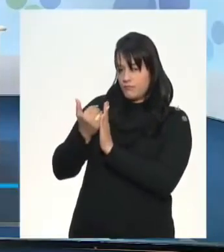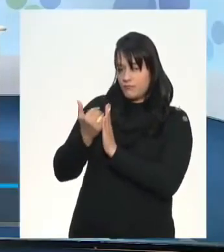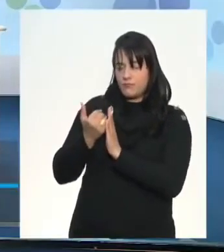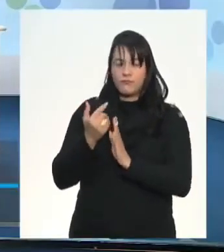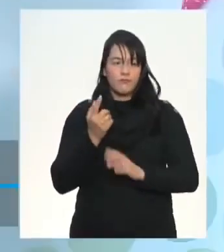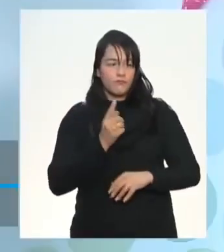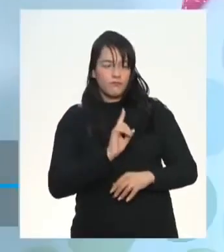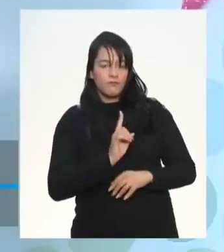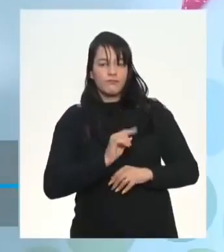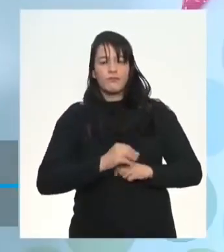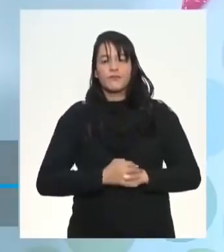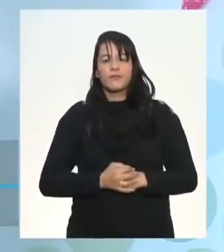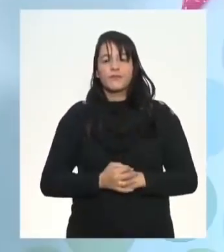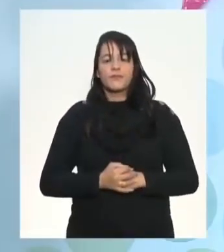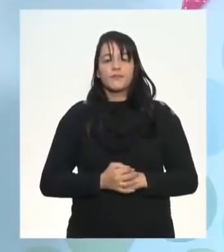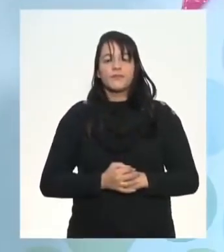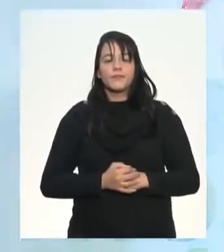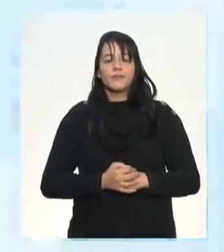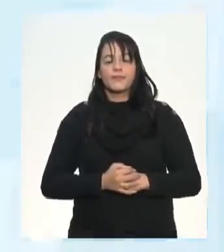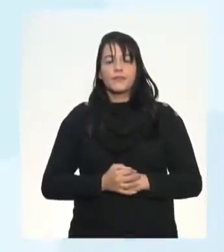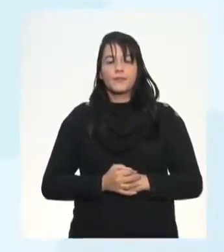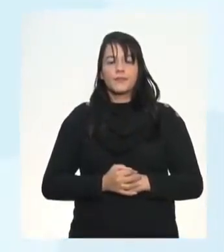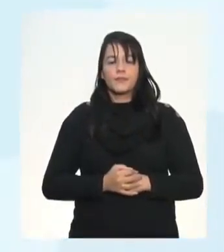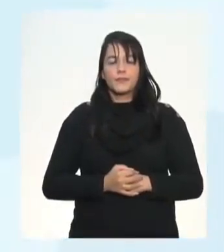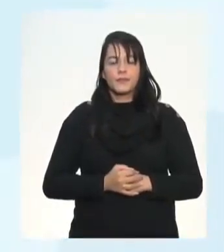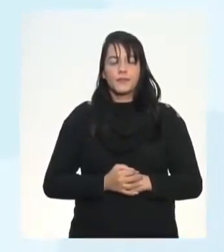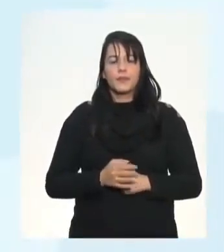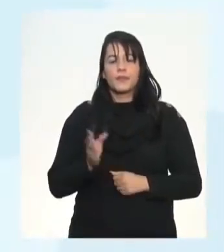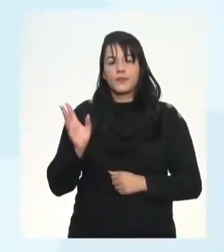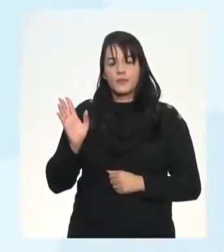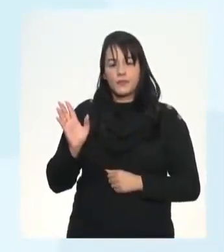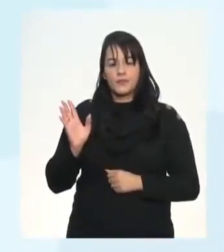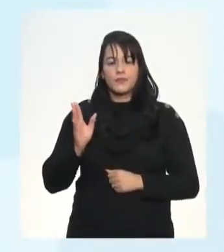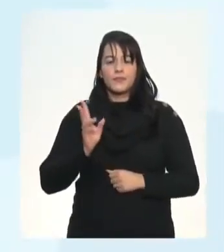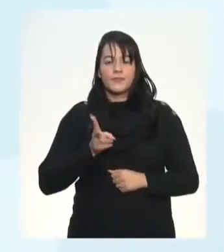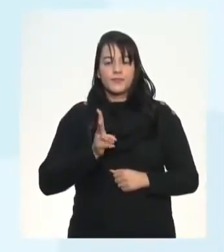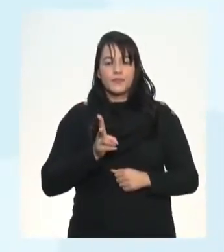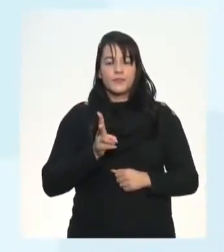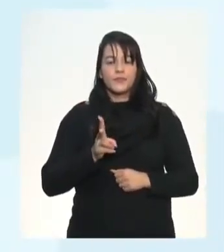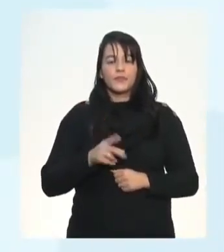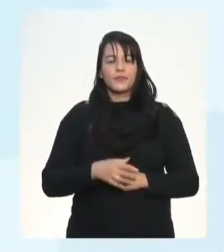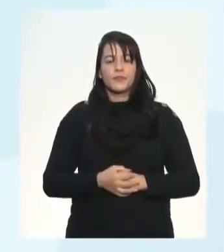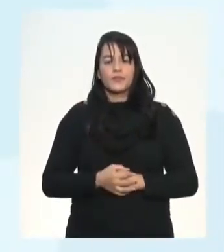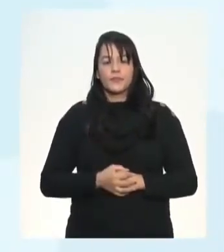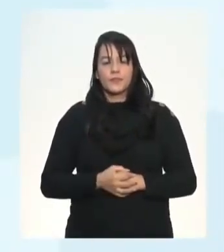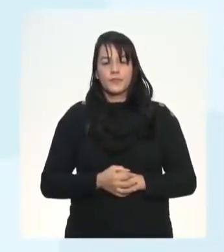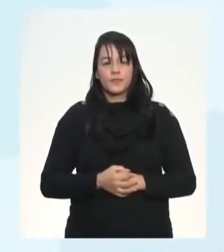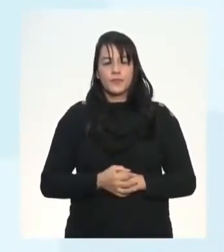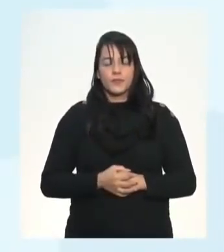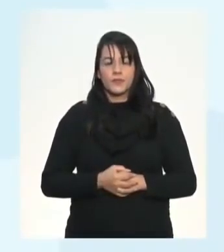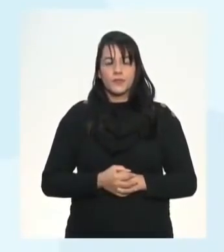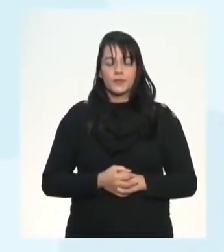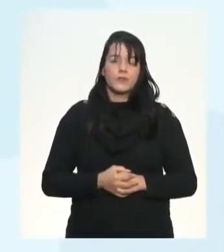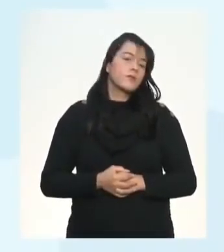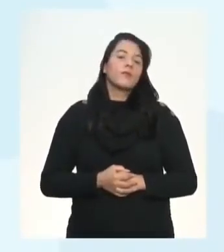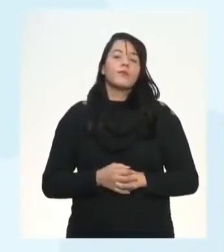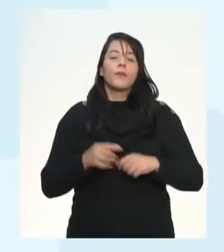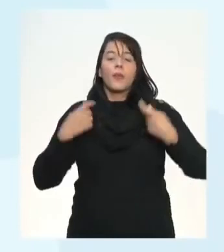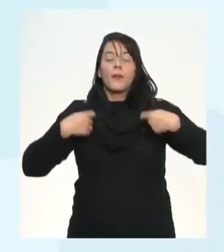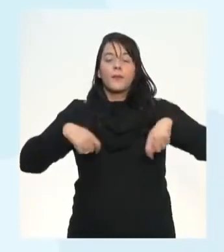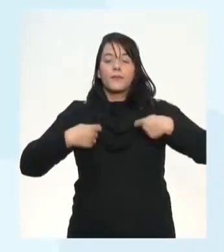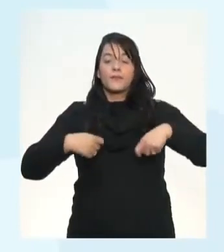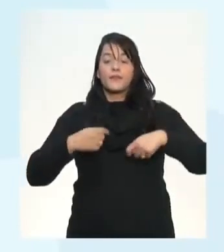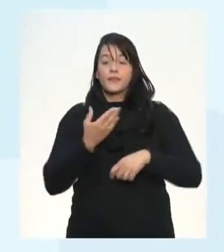Bem. Então, continuando aí, ó, pode colocar para eles, além das linhas do texto. Então, temos, é necessário que